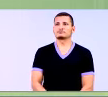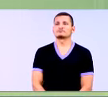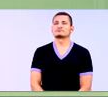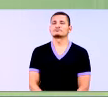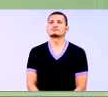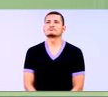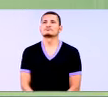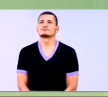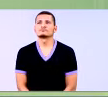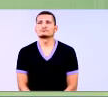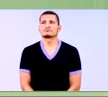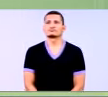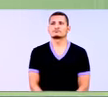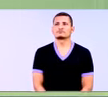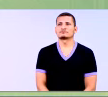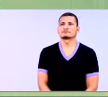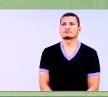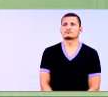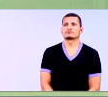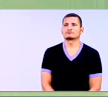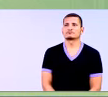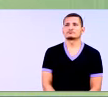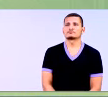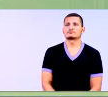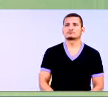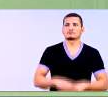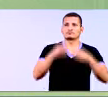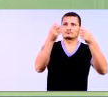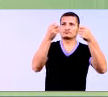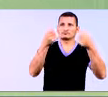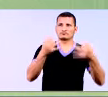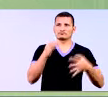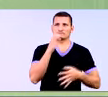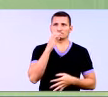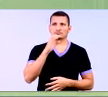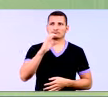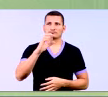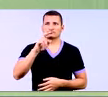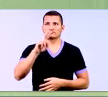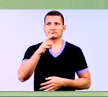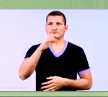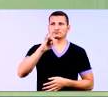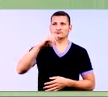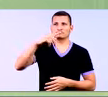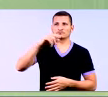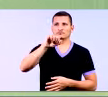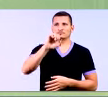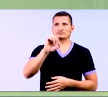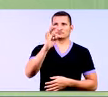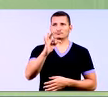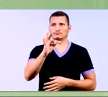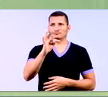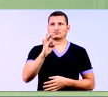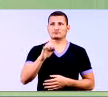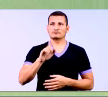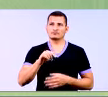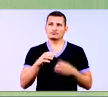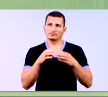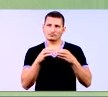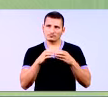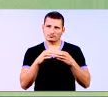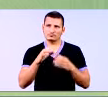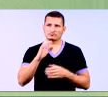A gente falou rapidinho do chipset ali, mostrei o chipset. Ele é um conjunto de chips